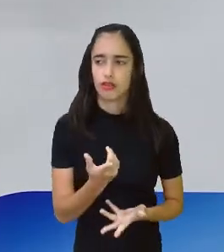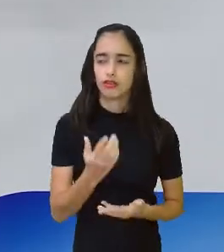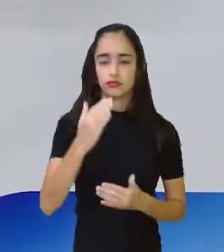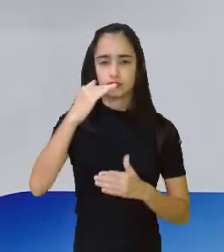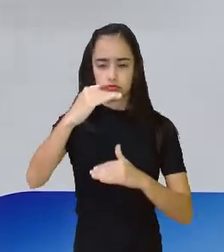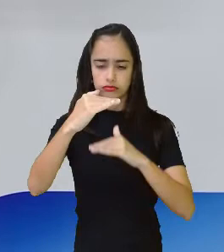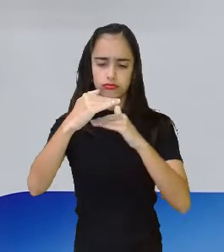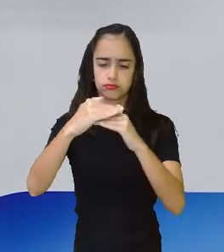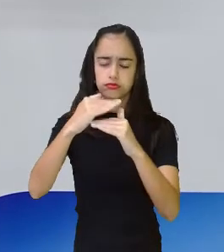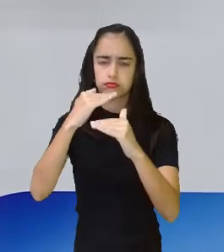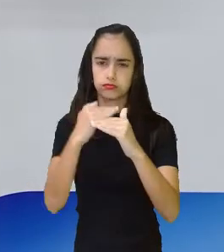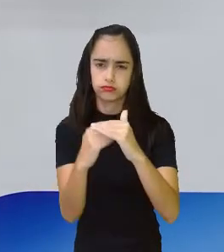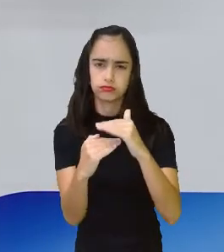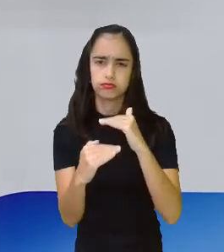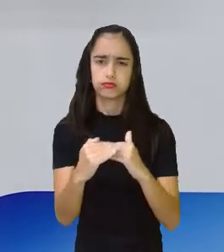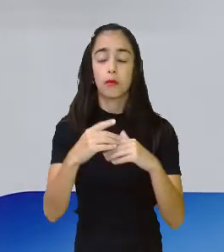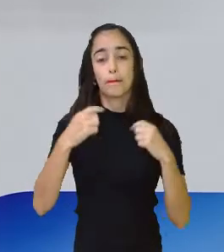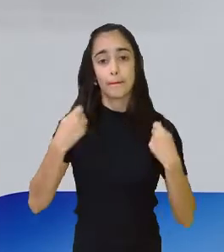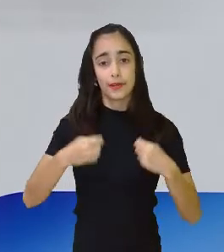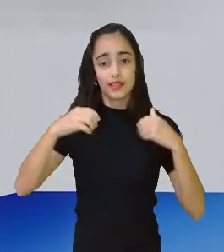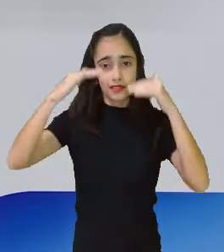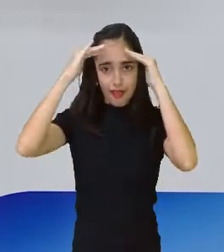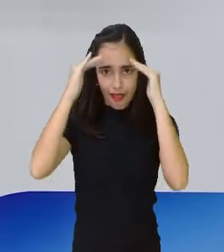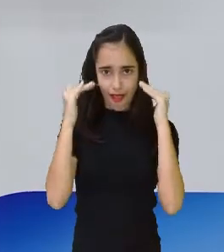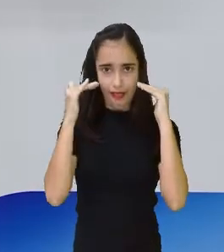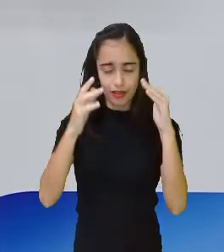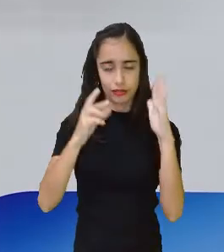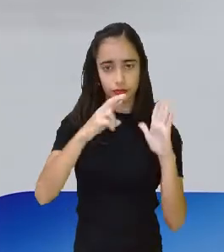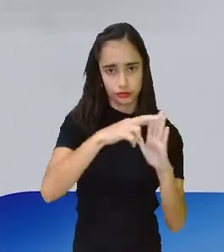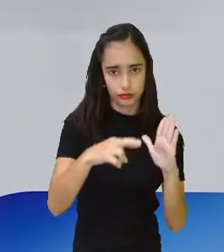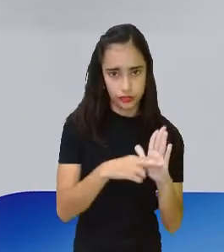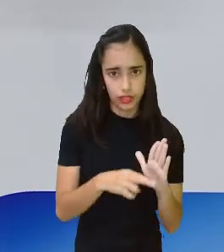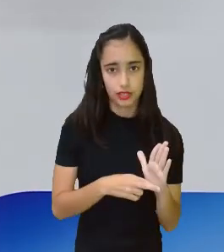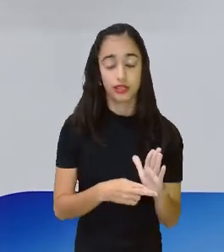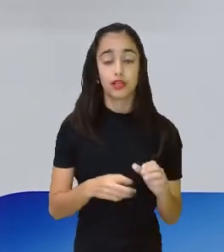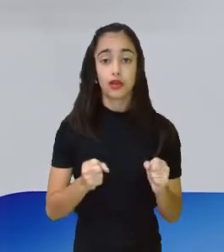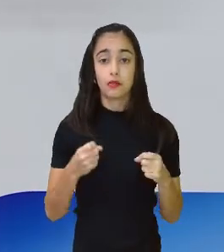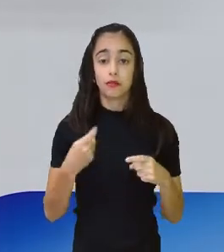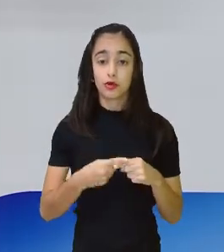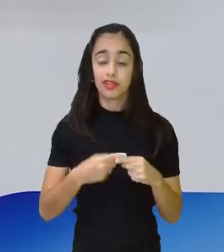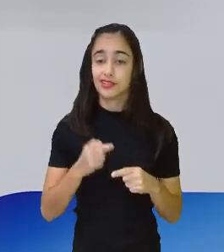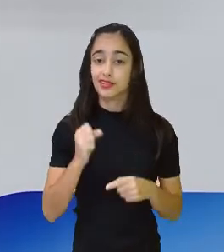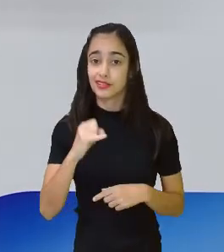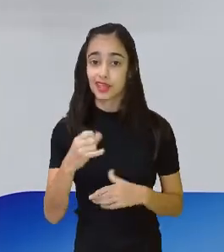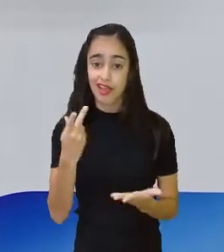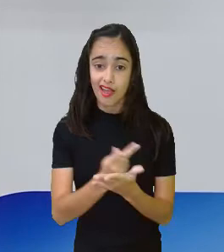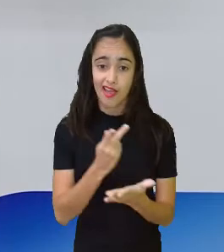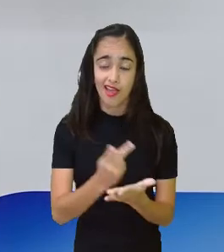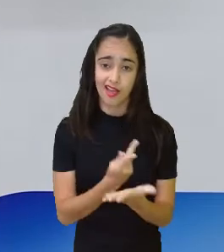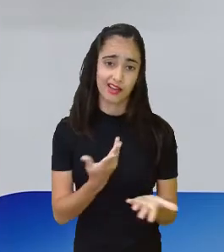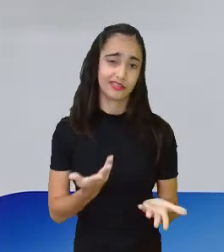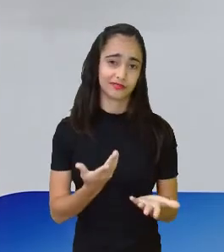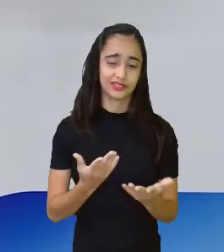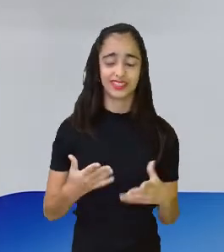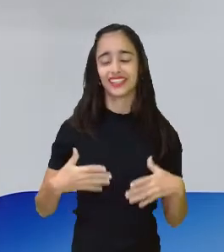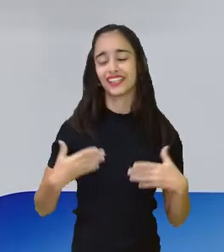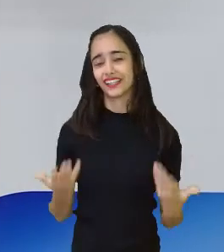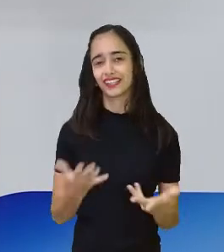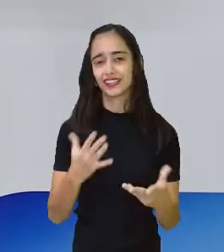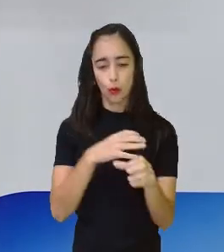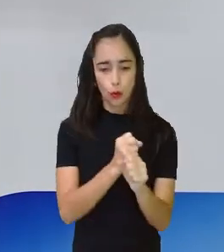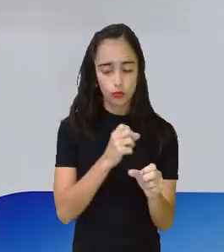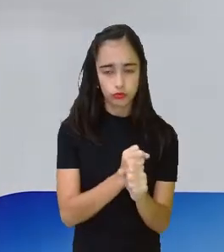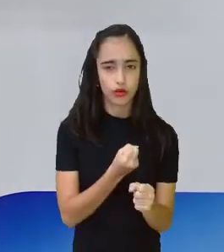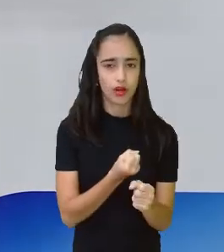e milésimos abaixo de milésimos. Caso contrário, o resultado ele não vai ficar correto. Neste caso aqui, eu